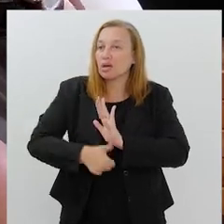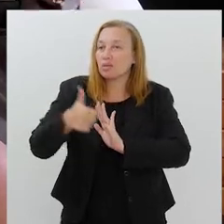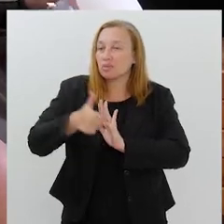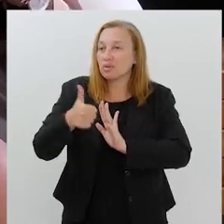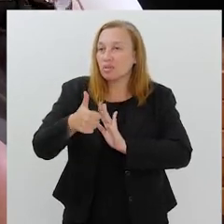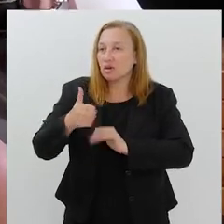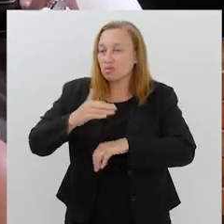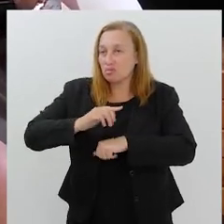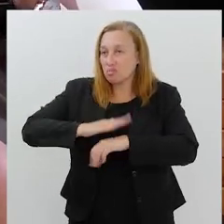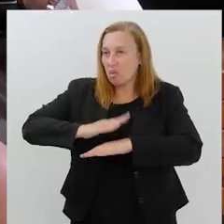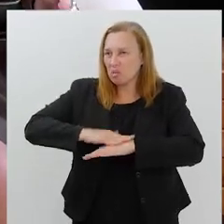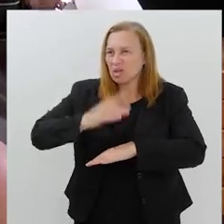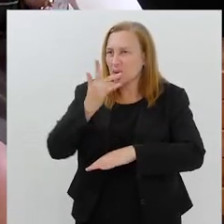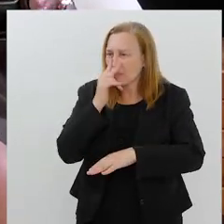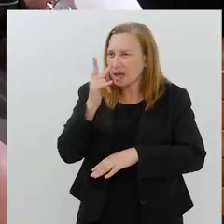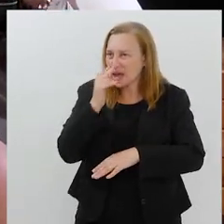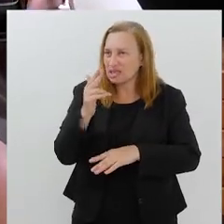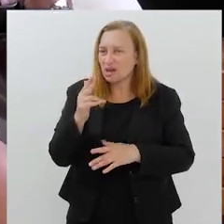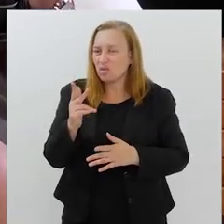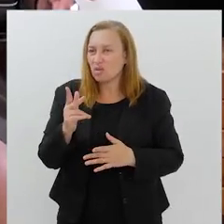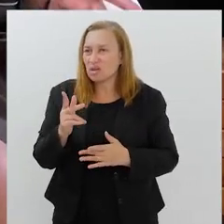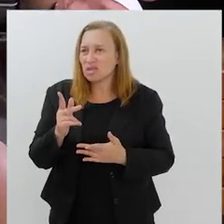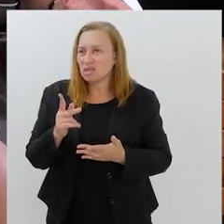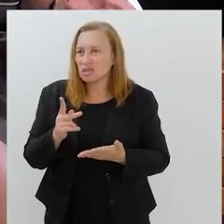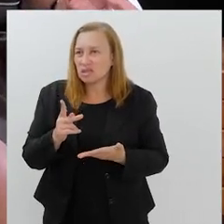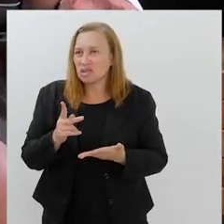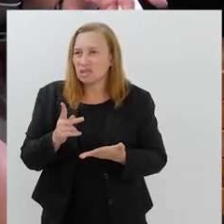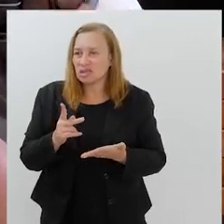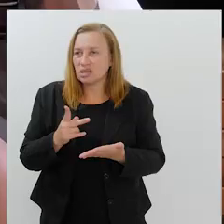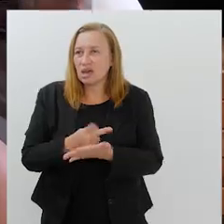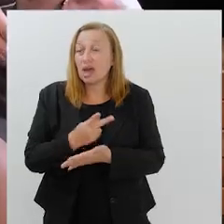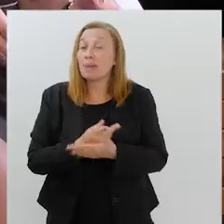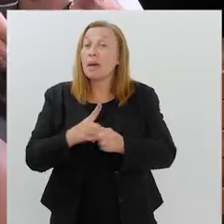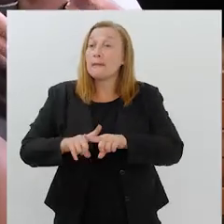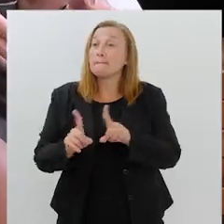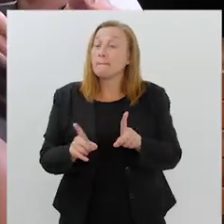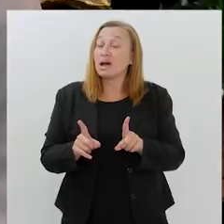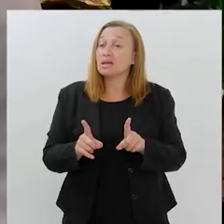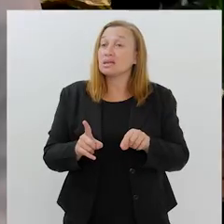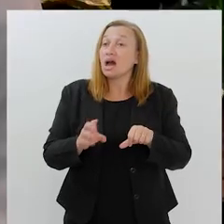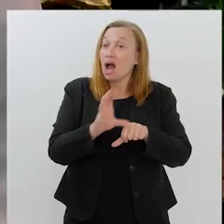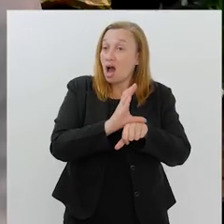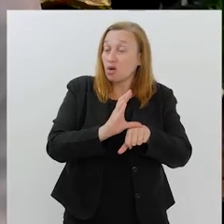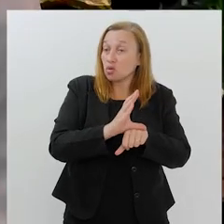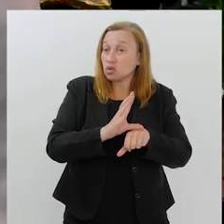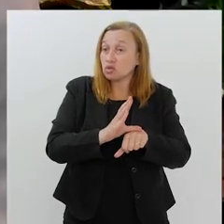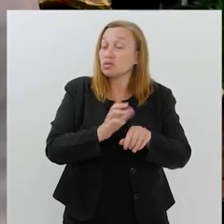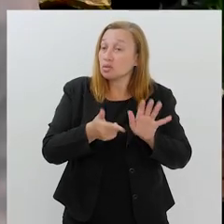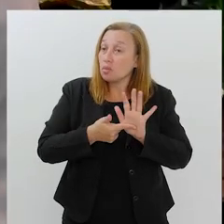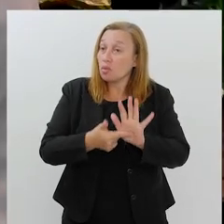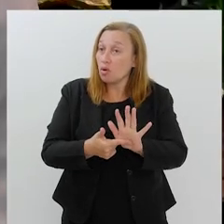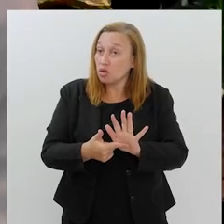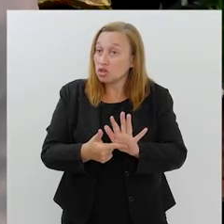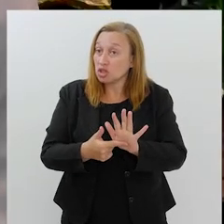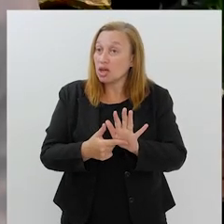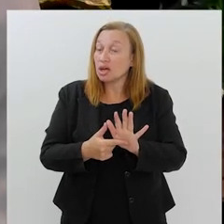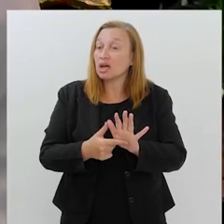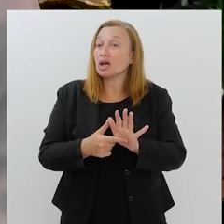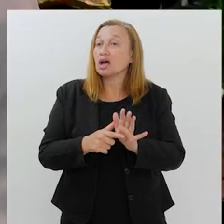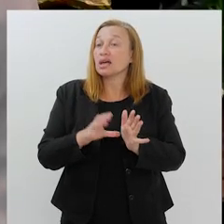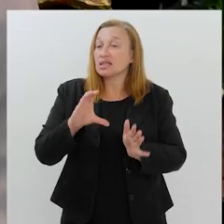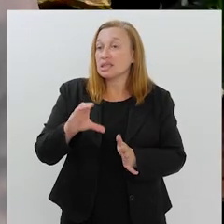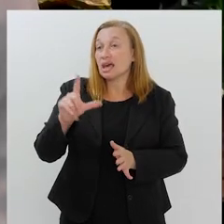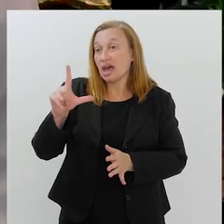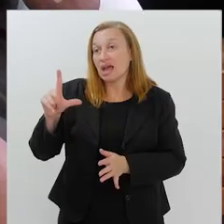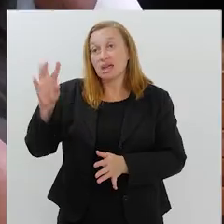a no primeiro momento a gente parece até que é uma coisa redundante porque a Constituição já fala isso a a a CLT já fala sobre